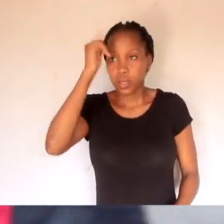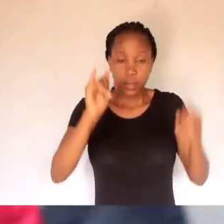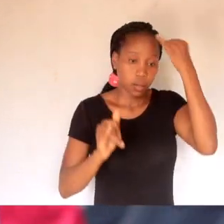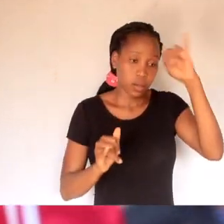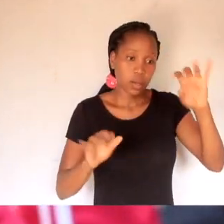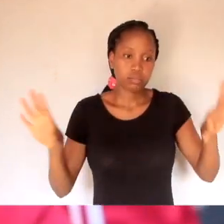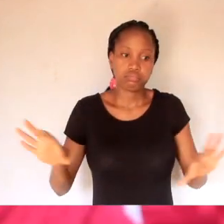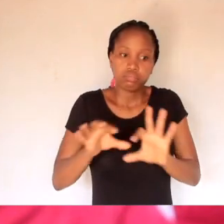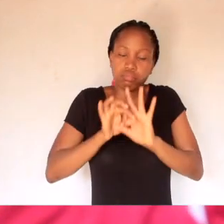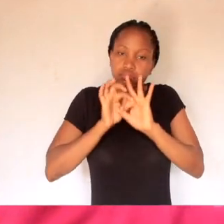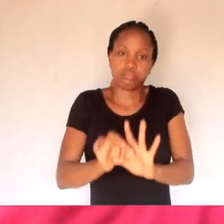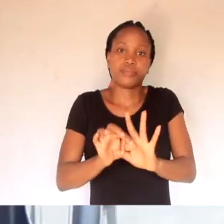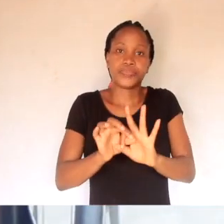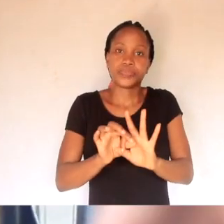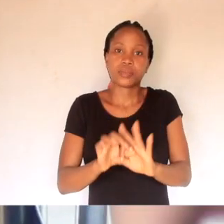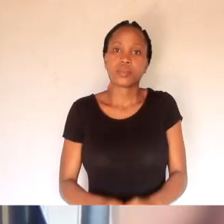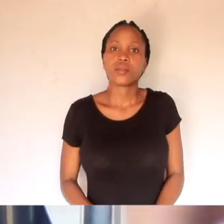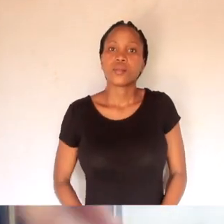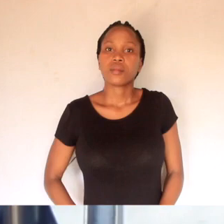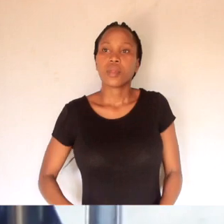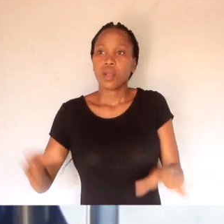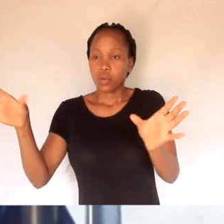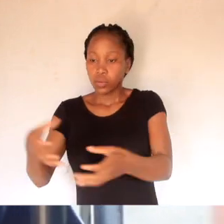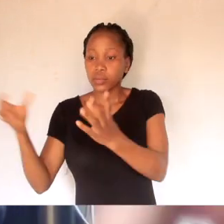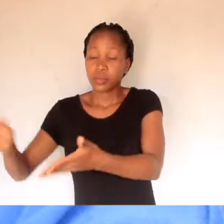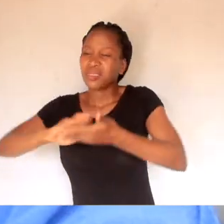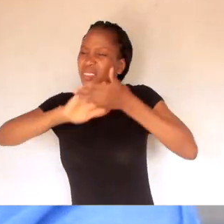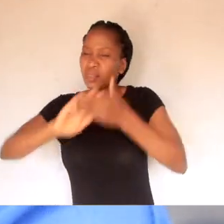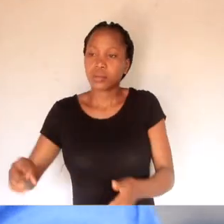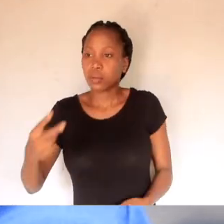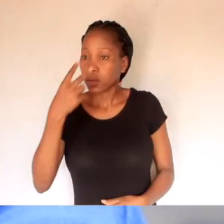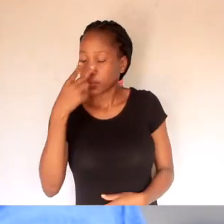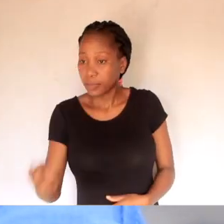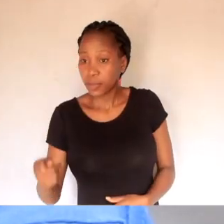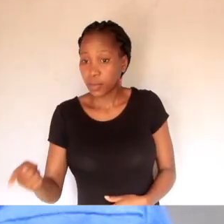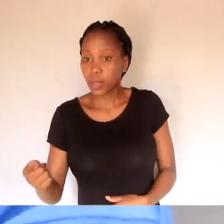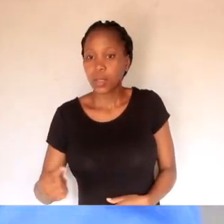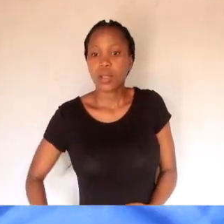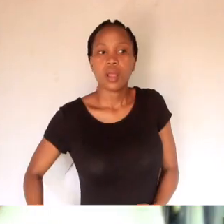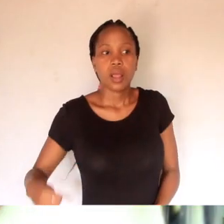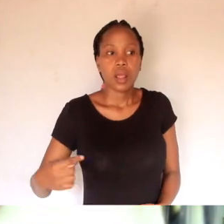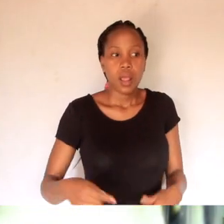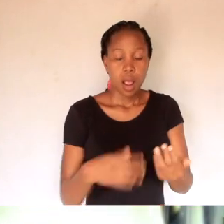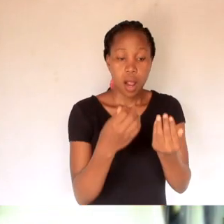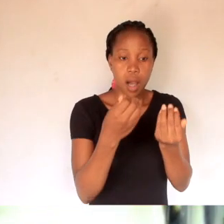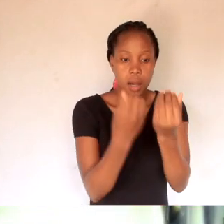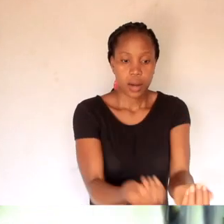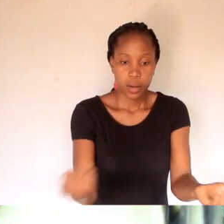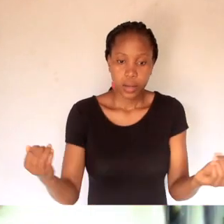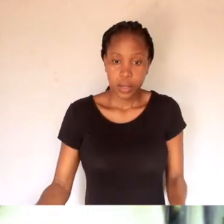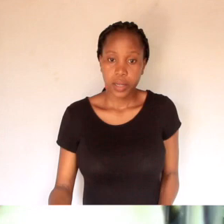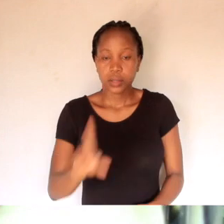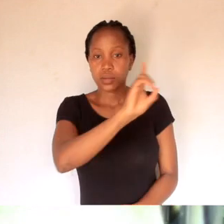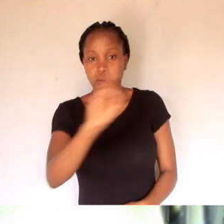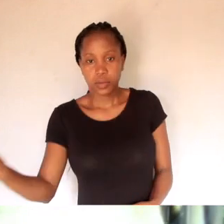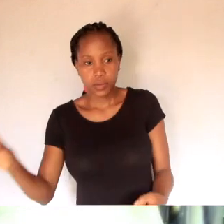que as outras organizações que nunca tinham olhado a questão das crianças, do acesso à educação, às crianças com